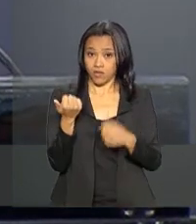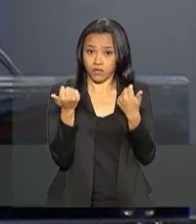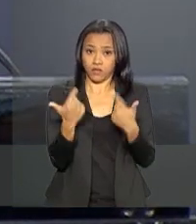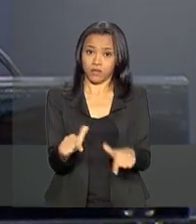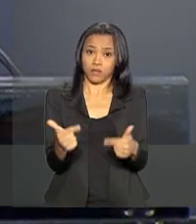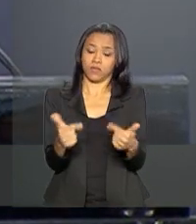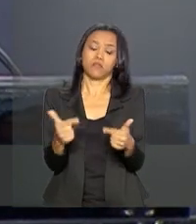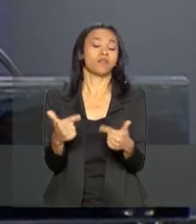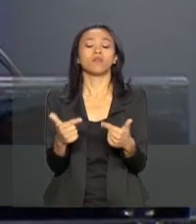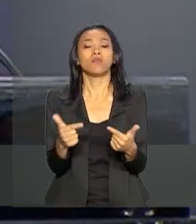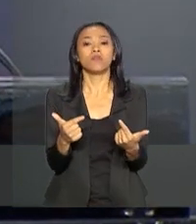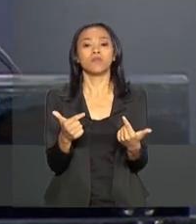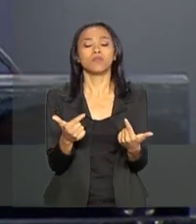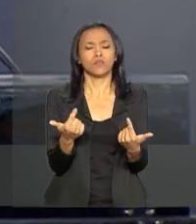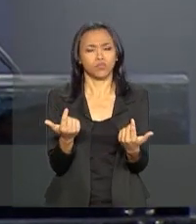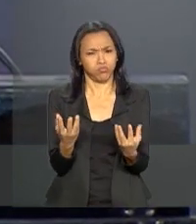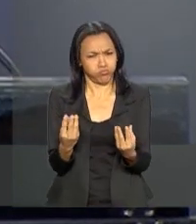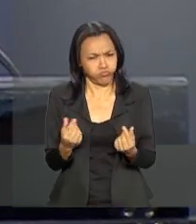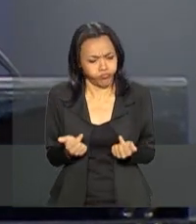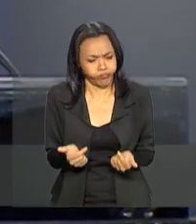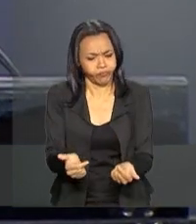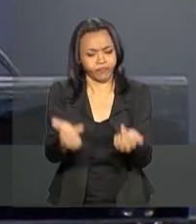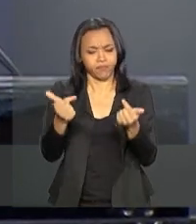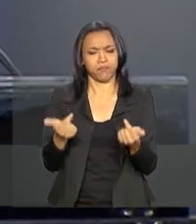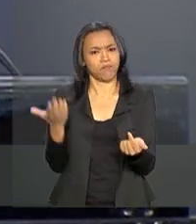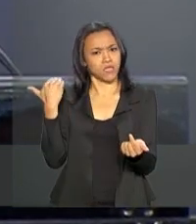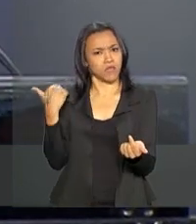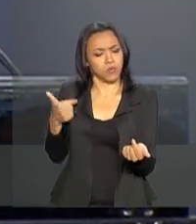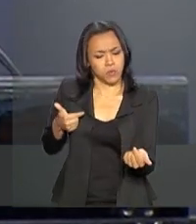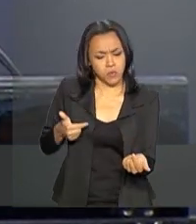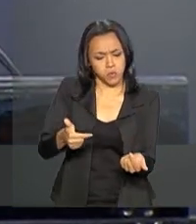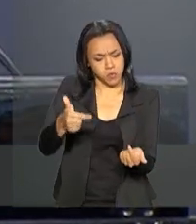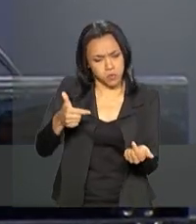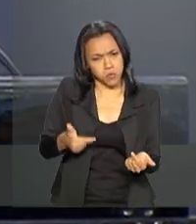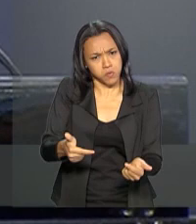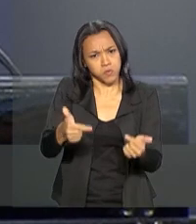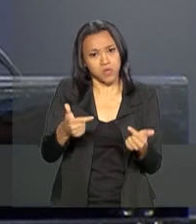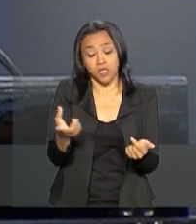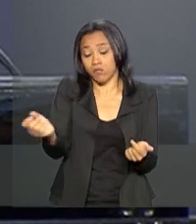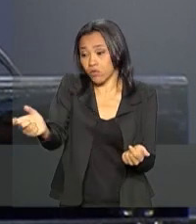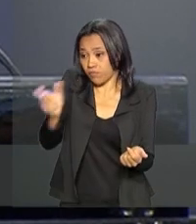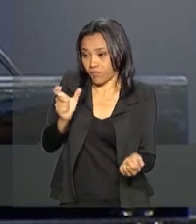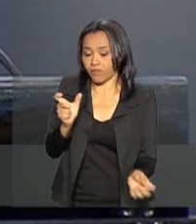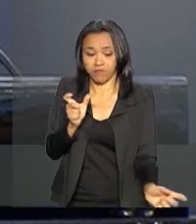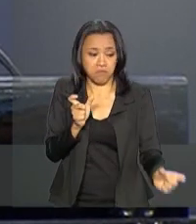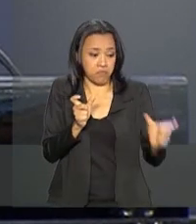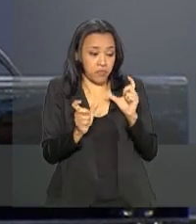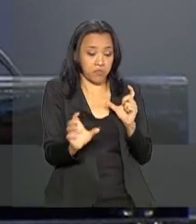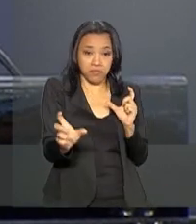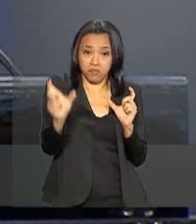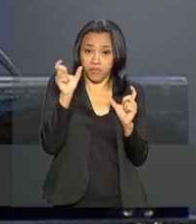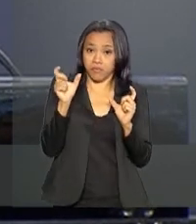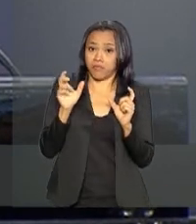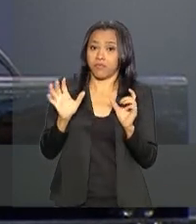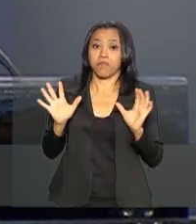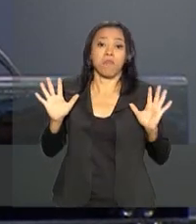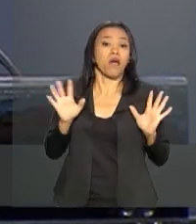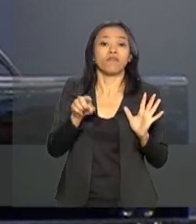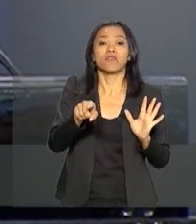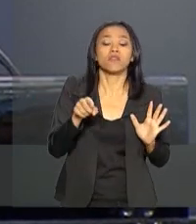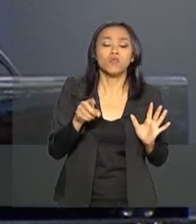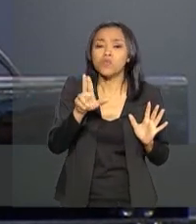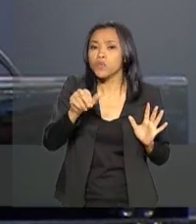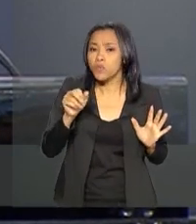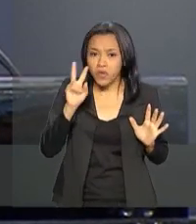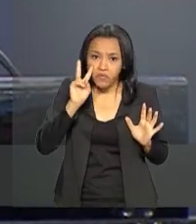muito, trabalhamos no passado e volto a dizer, olhe que nós somos bombardeados à vontade, mas os senhores jamais ouviram uma palavra do